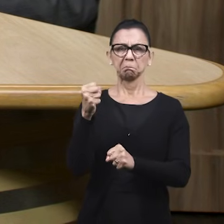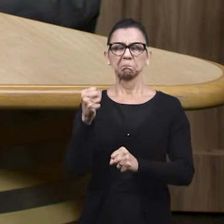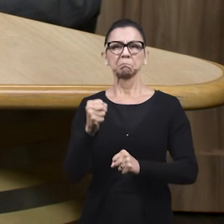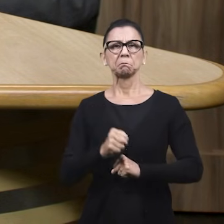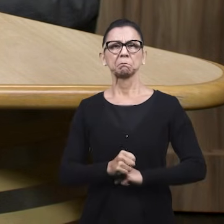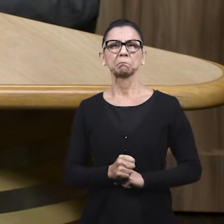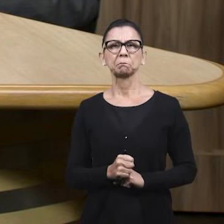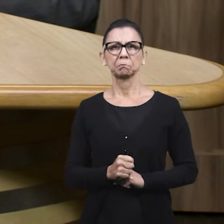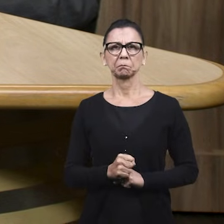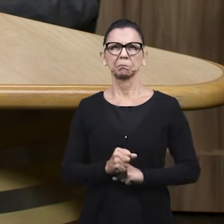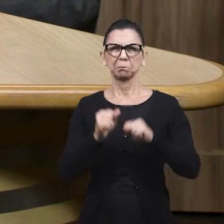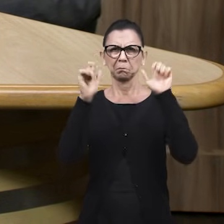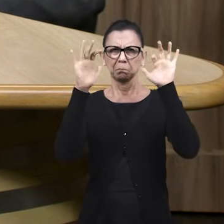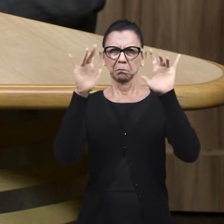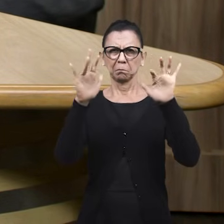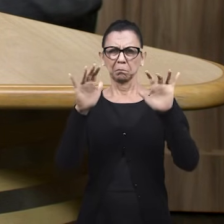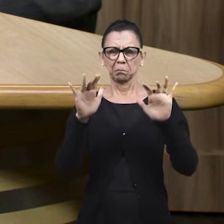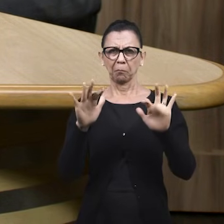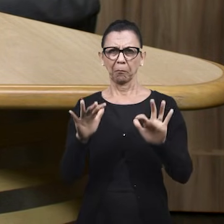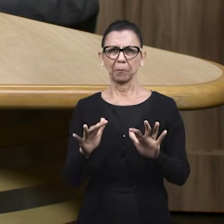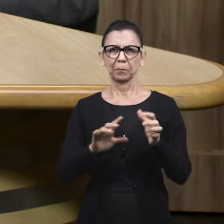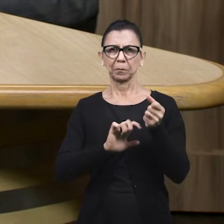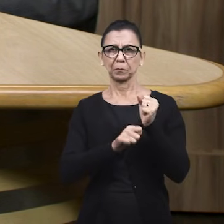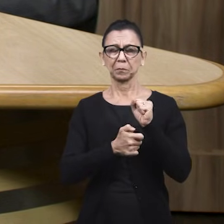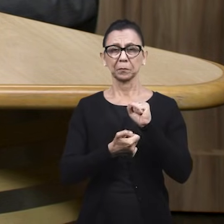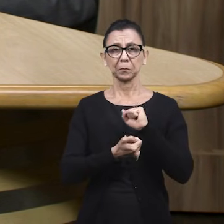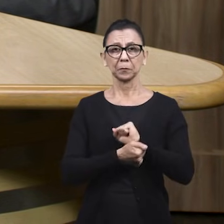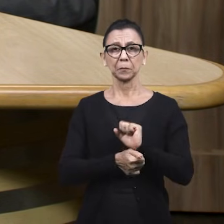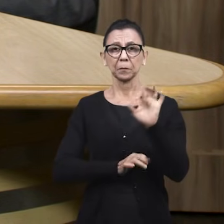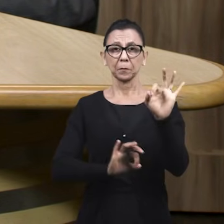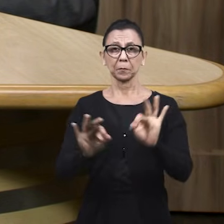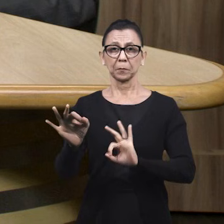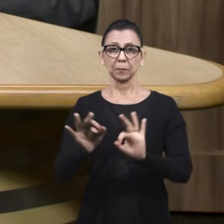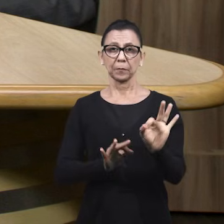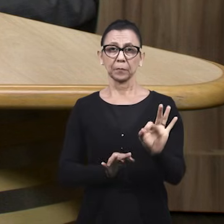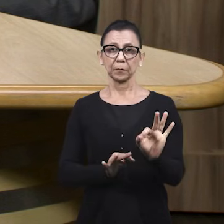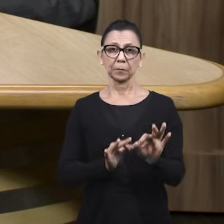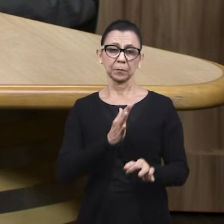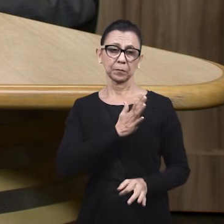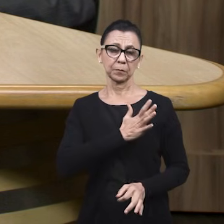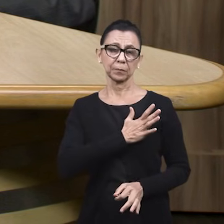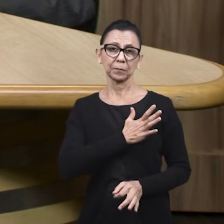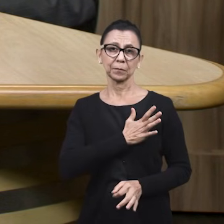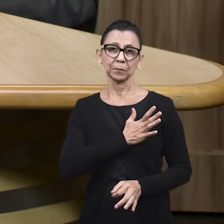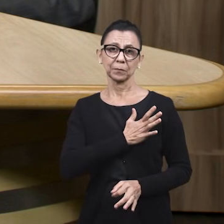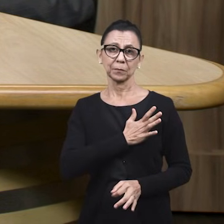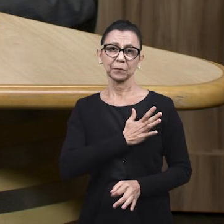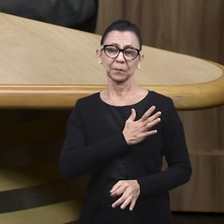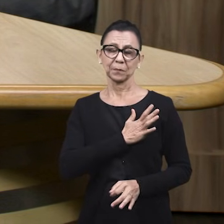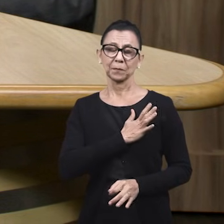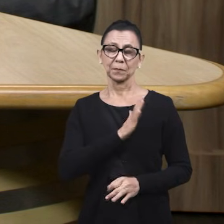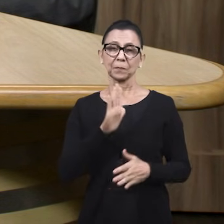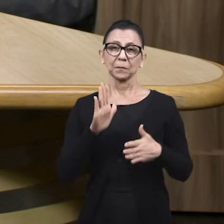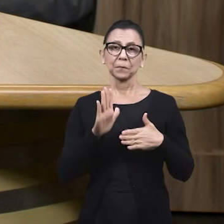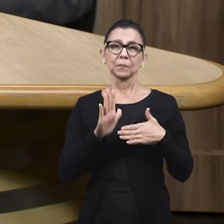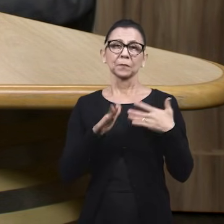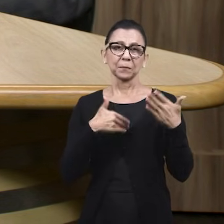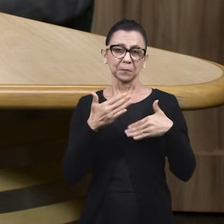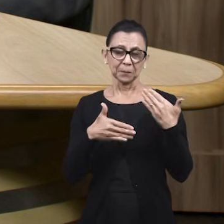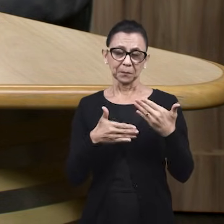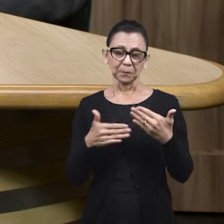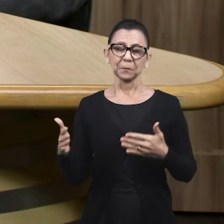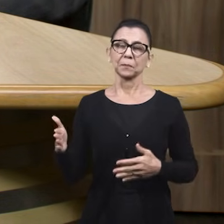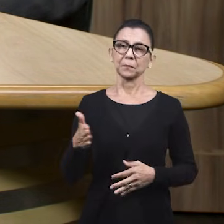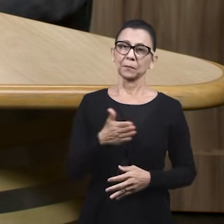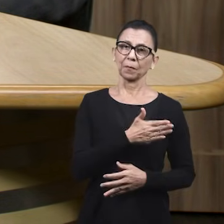poderosa, rica e preparada para satisfazer o coração do homem. Interessante que Davi, no Salmo